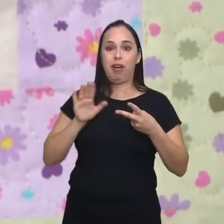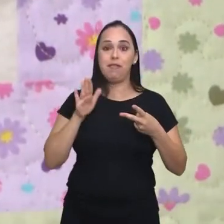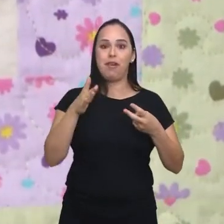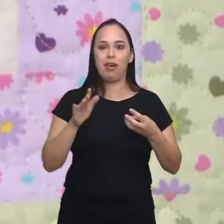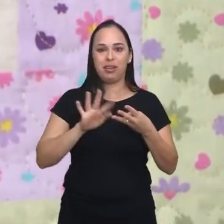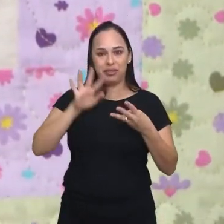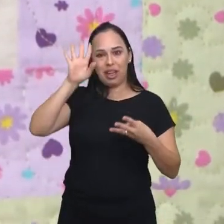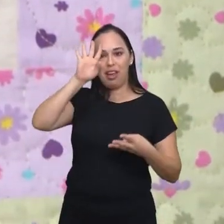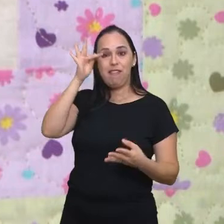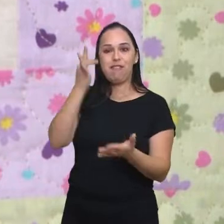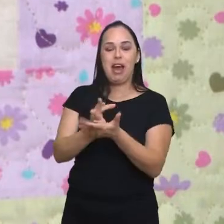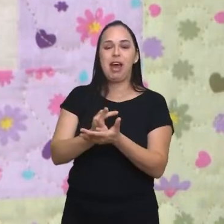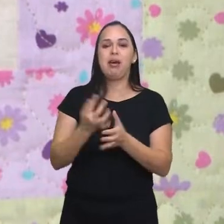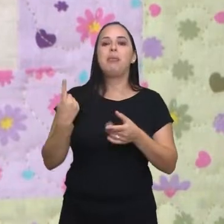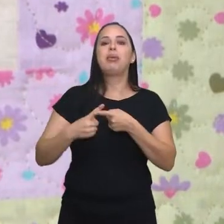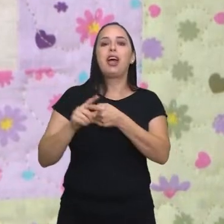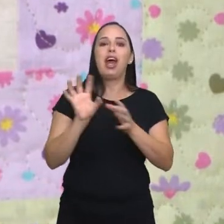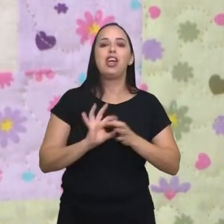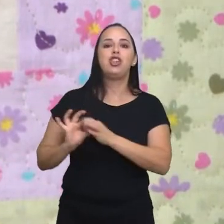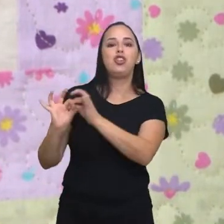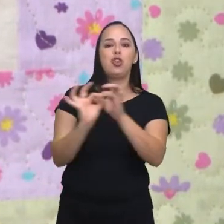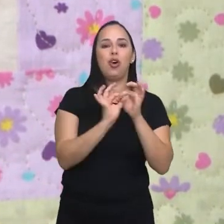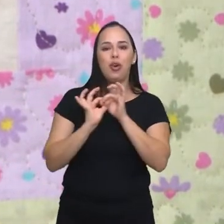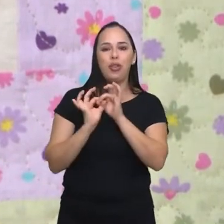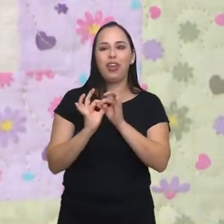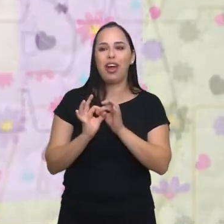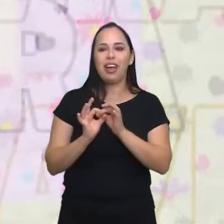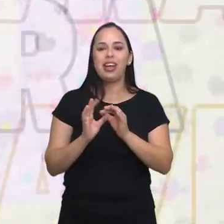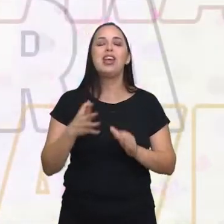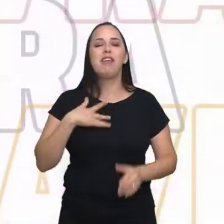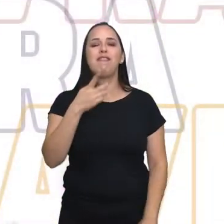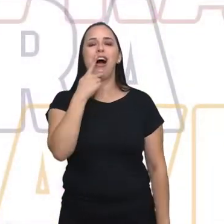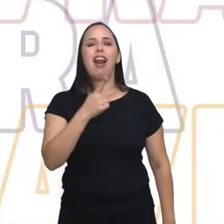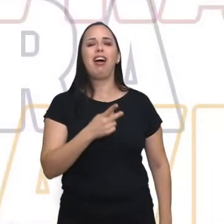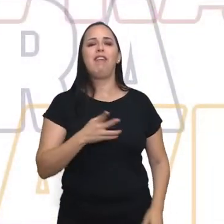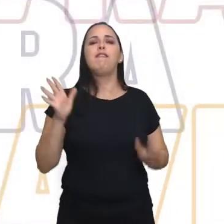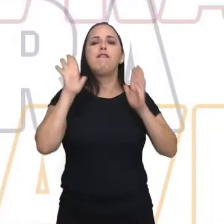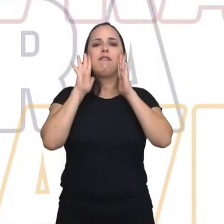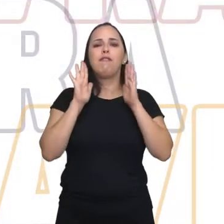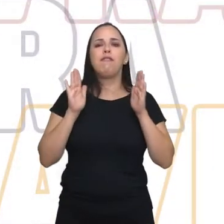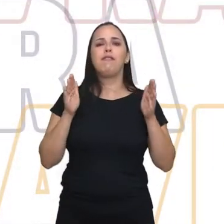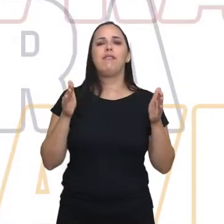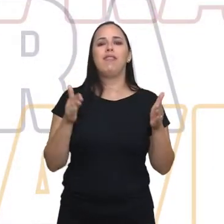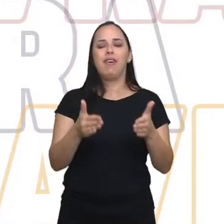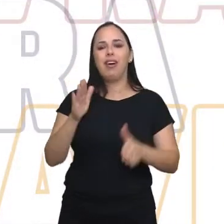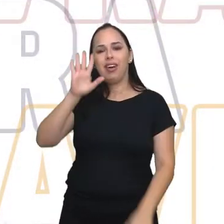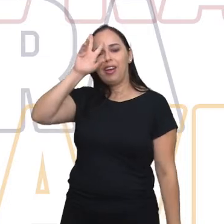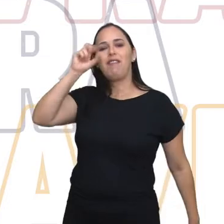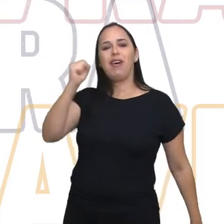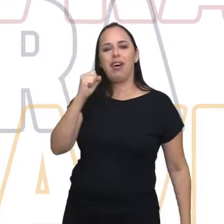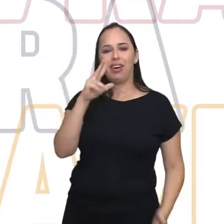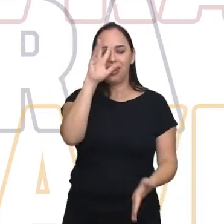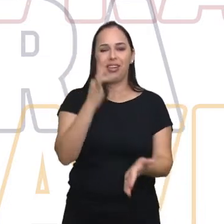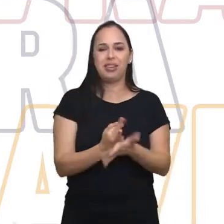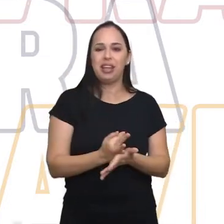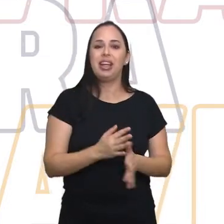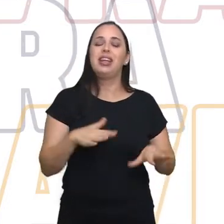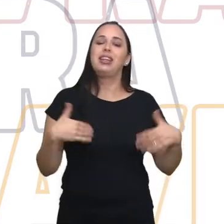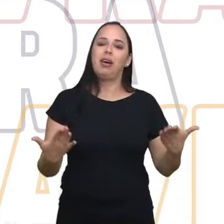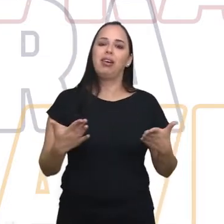e fé. Então a gente junta, né, e grita. Ultimamente a gente não tem conseguido fazer isso por conta da pandemia, mas